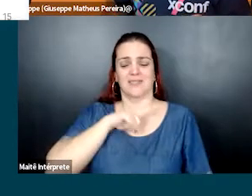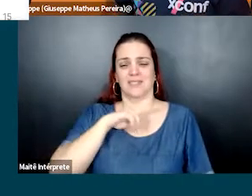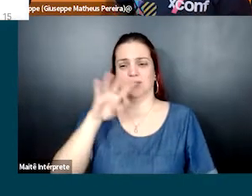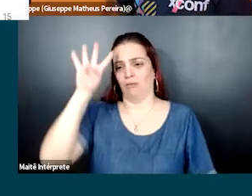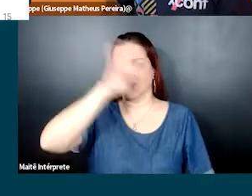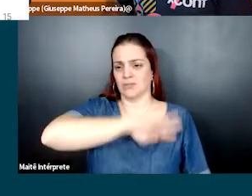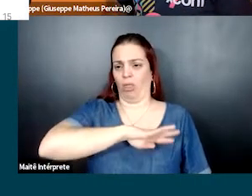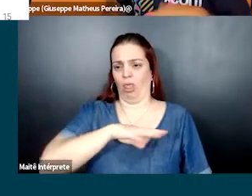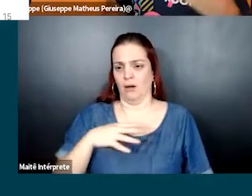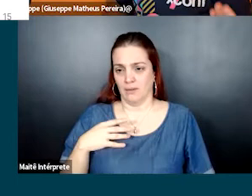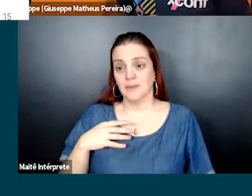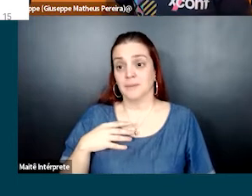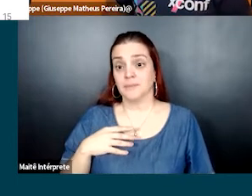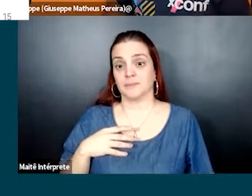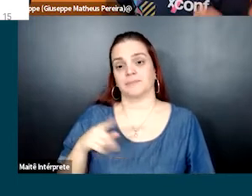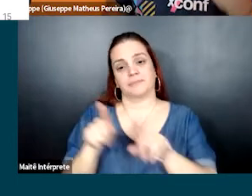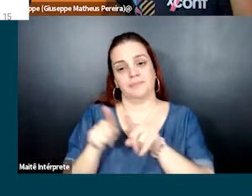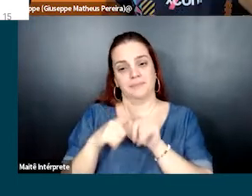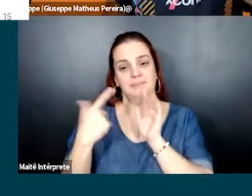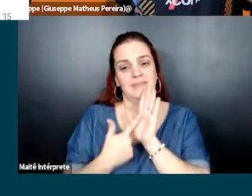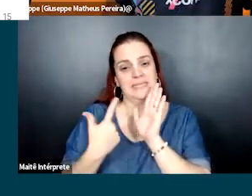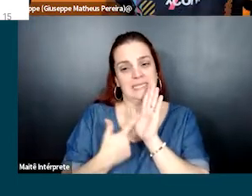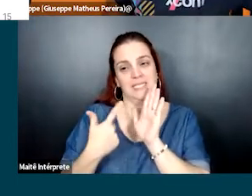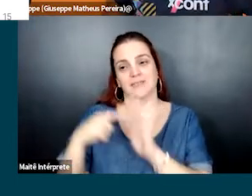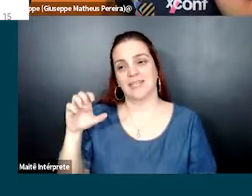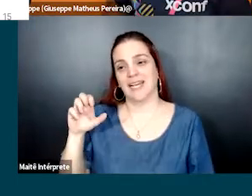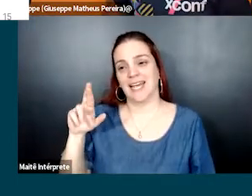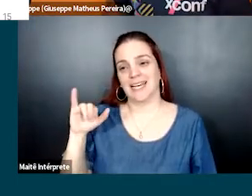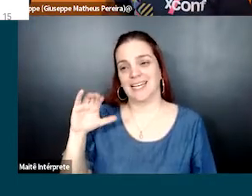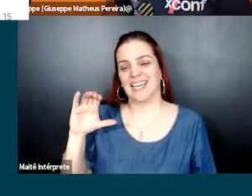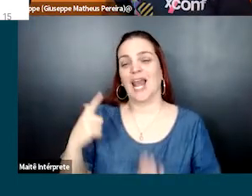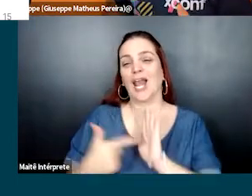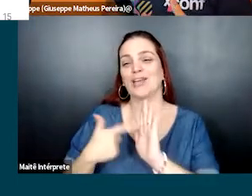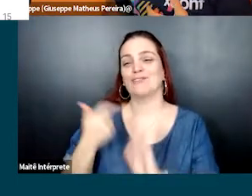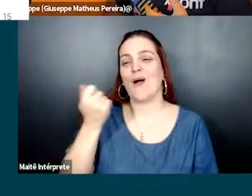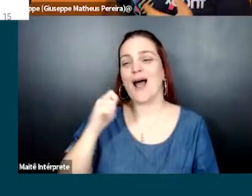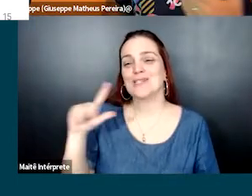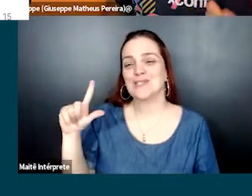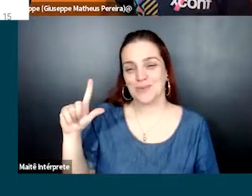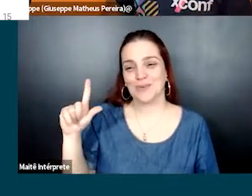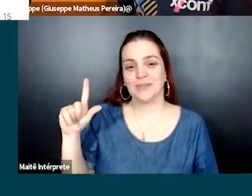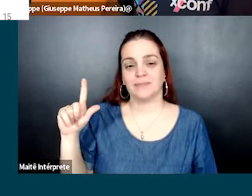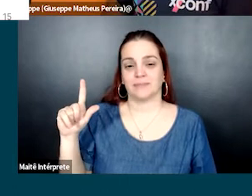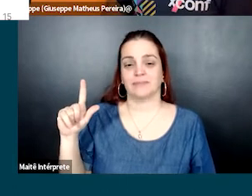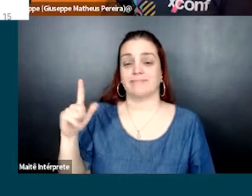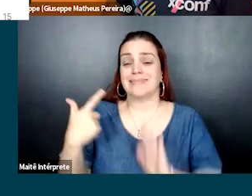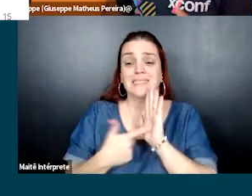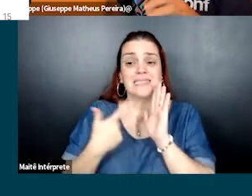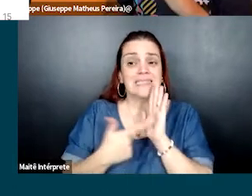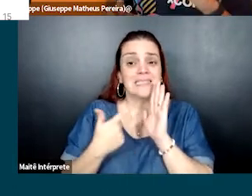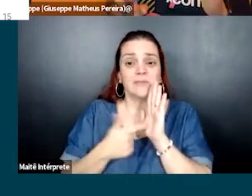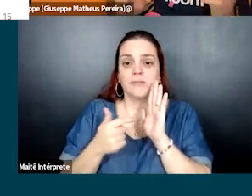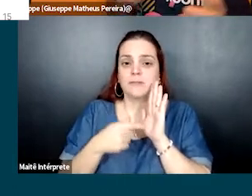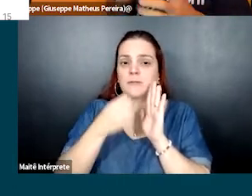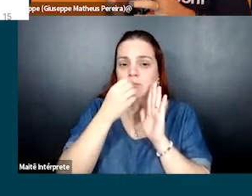essas coisas. E eu não tenho como não mencionar o livro do Eric, o livro azul do Eric. E, de novo, a gente deixa passar coisas do livro, porque a